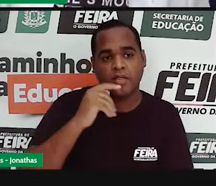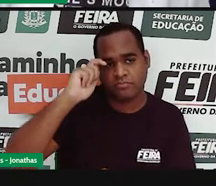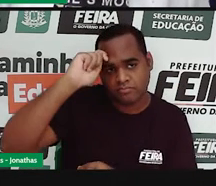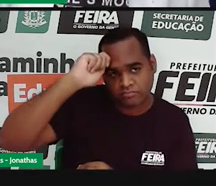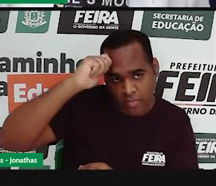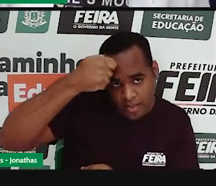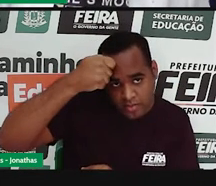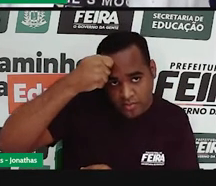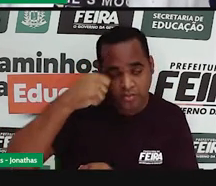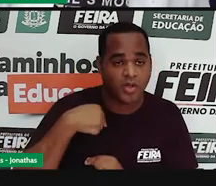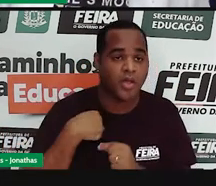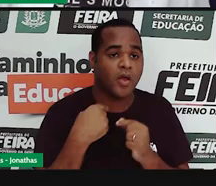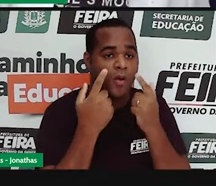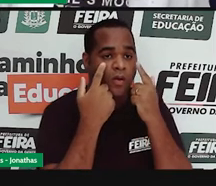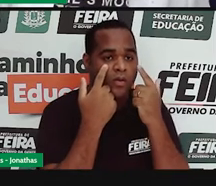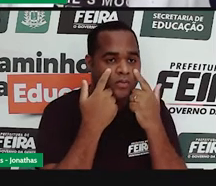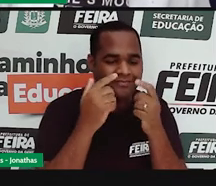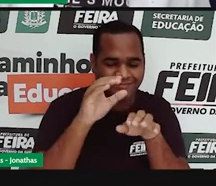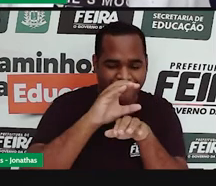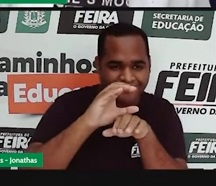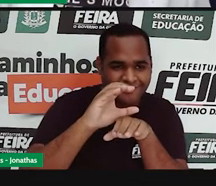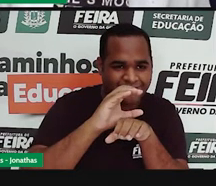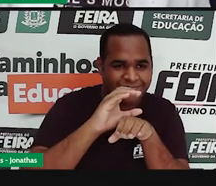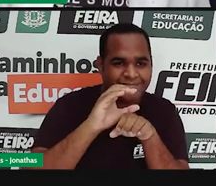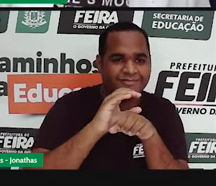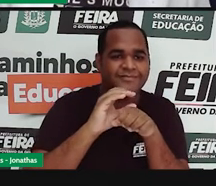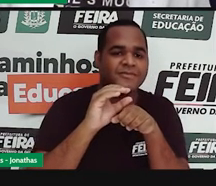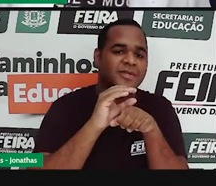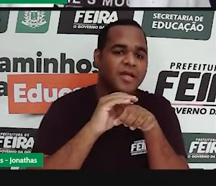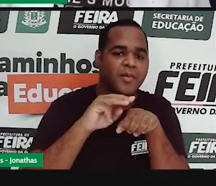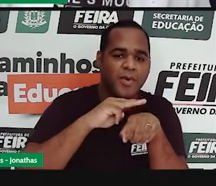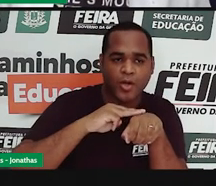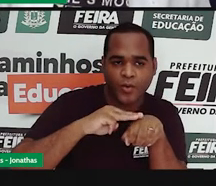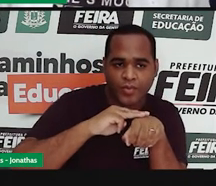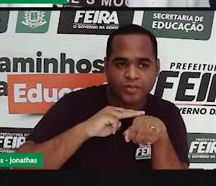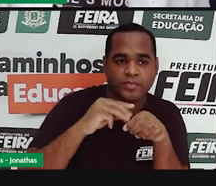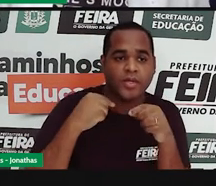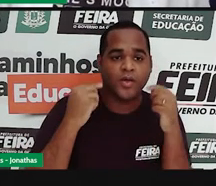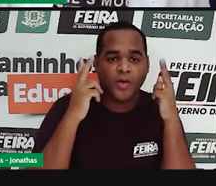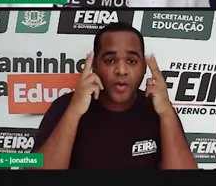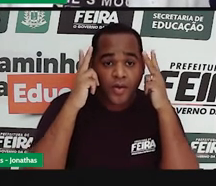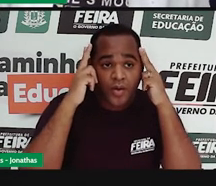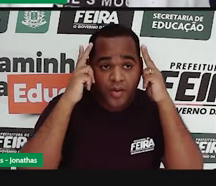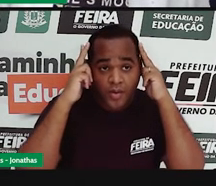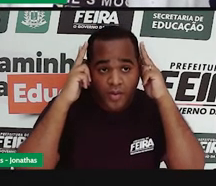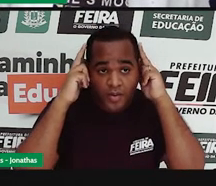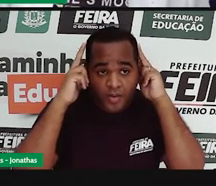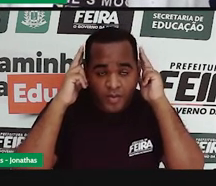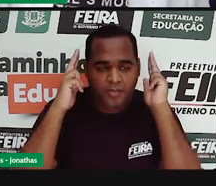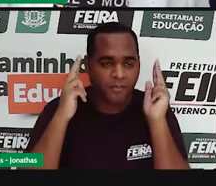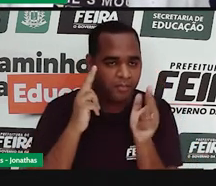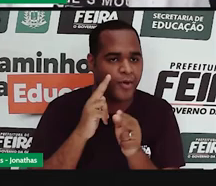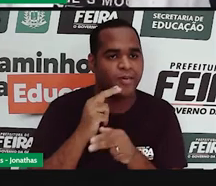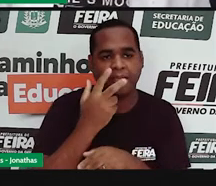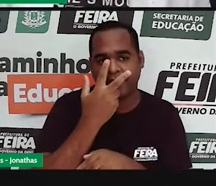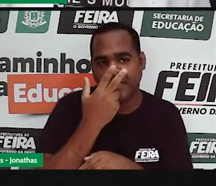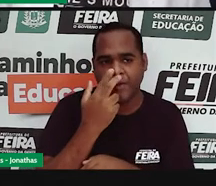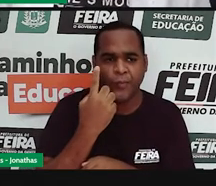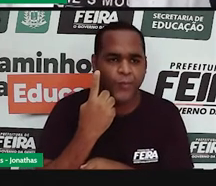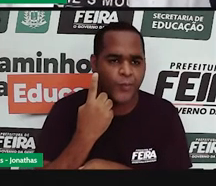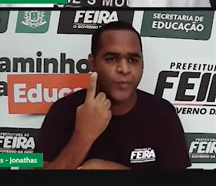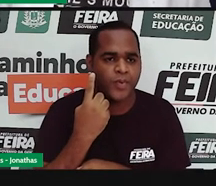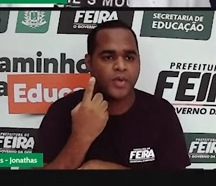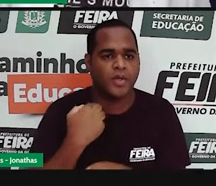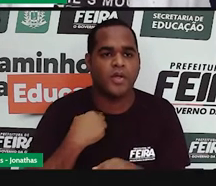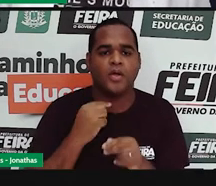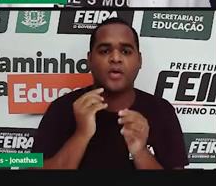negro, eu tenho os olhos castanhos, meu cabelo é cortado bem baixinho, eu